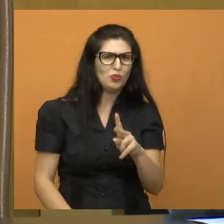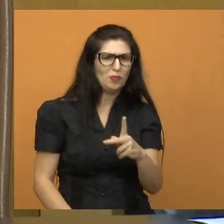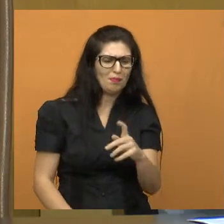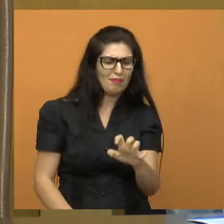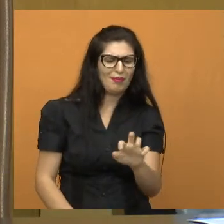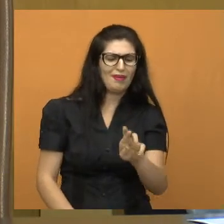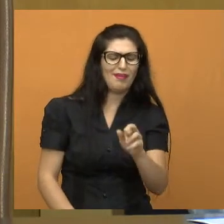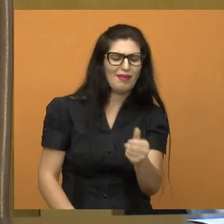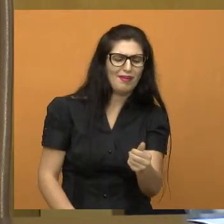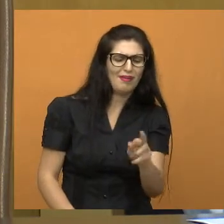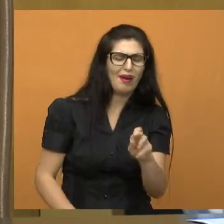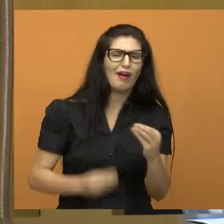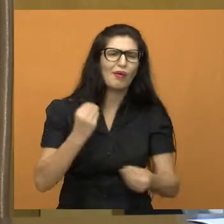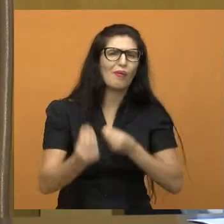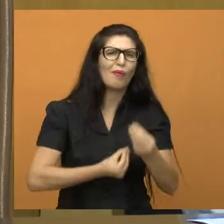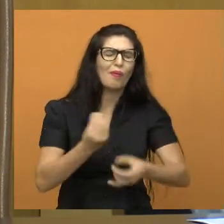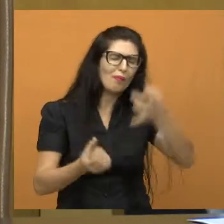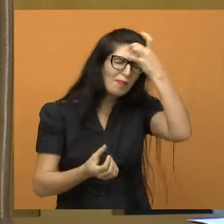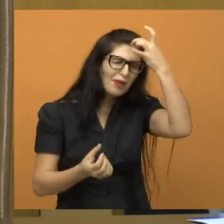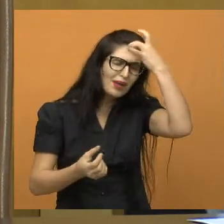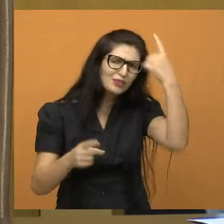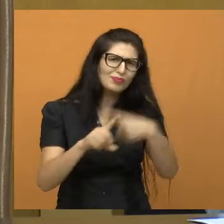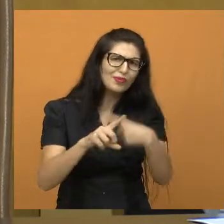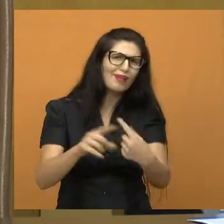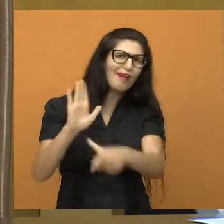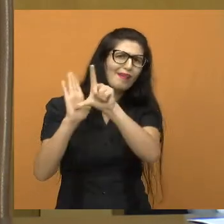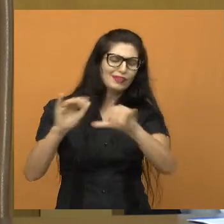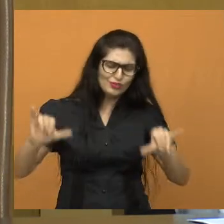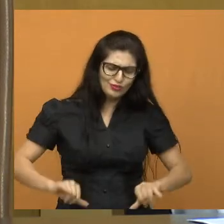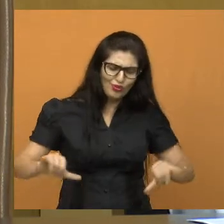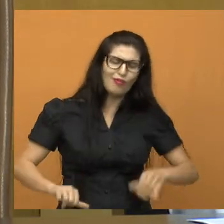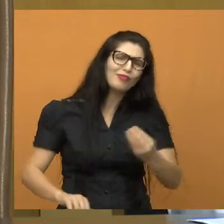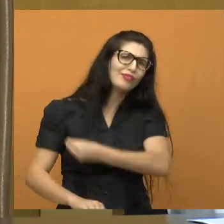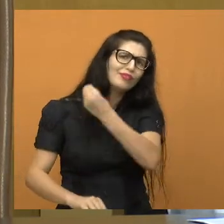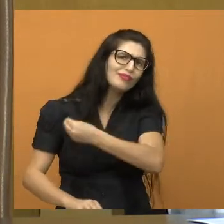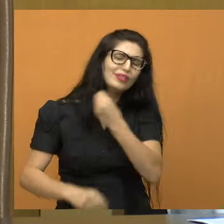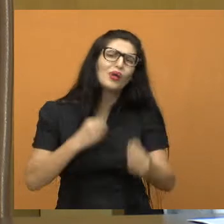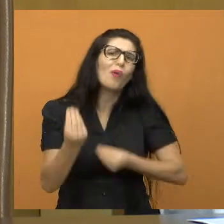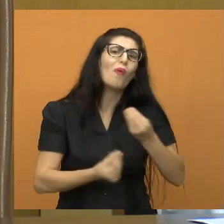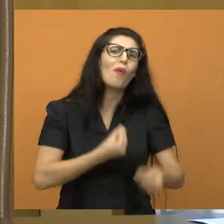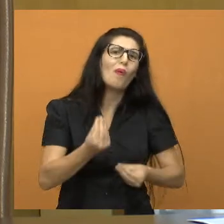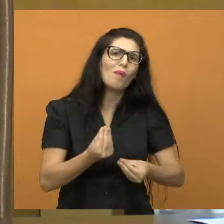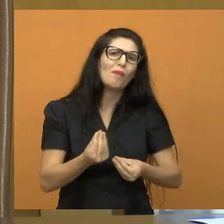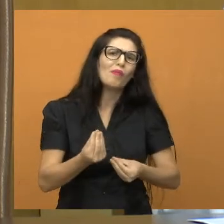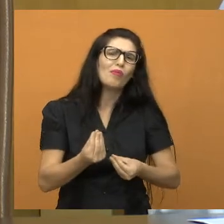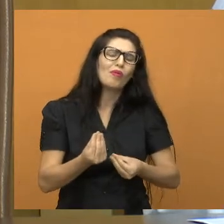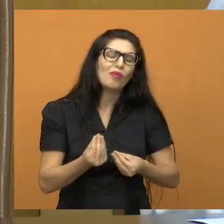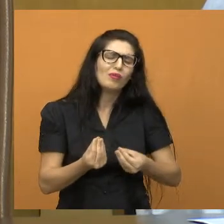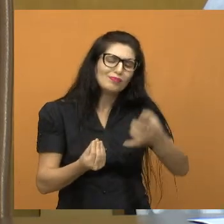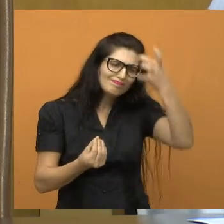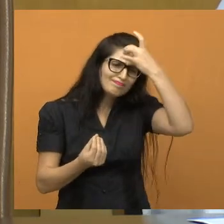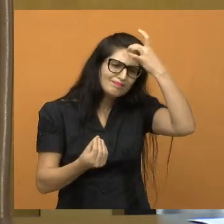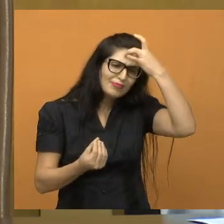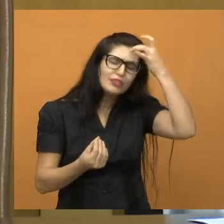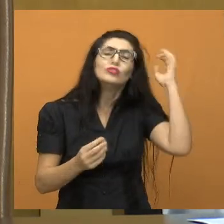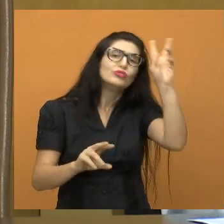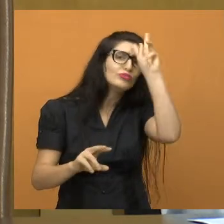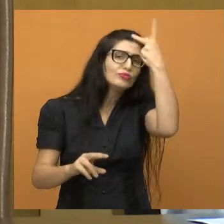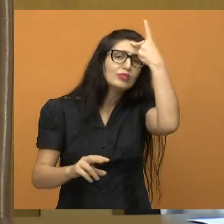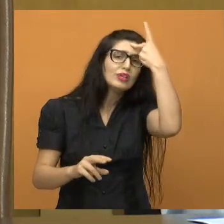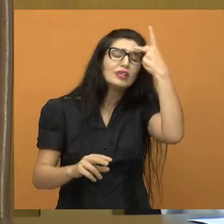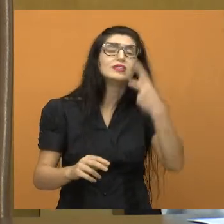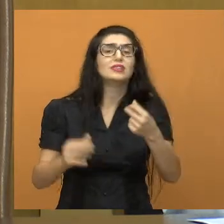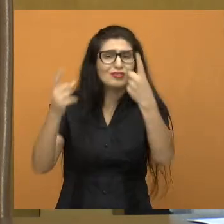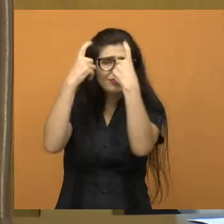por etapas. E o tema da campanha, ele está bem claro, fraternidade e superação da